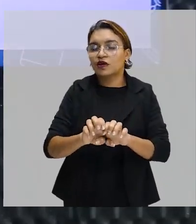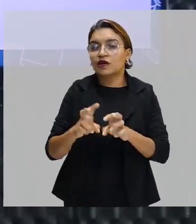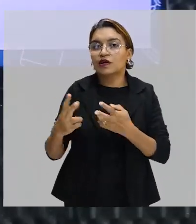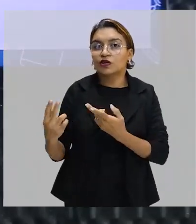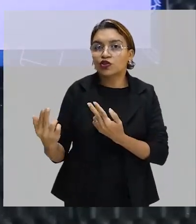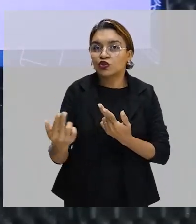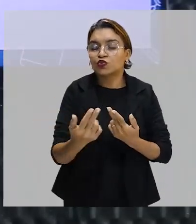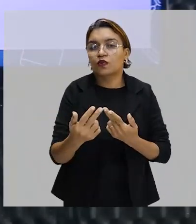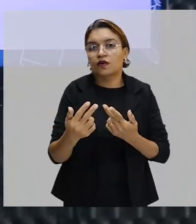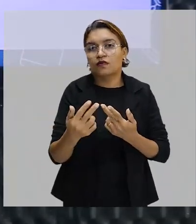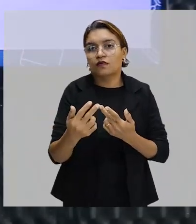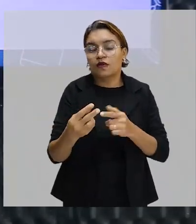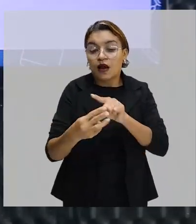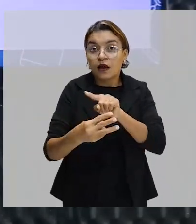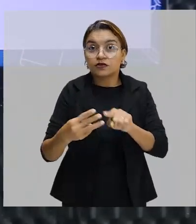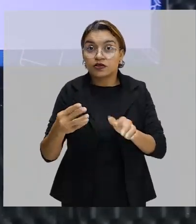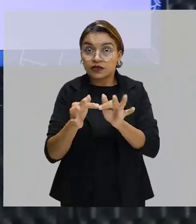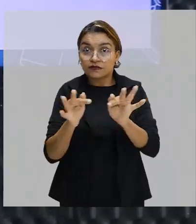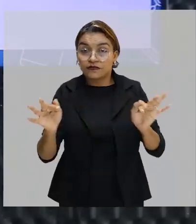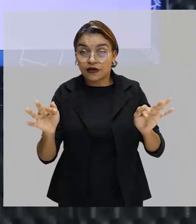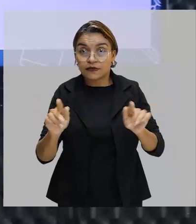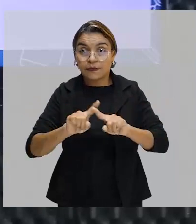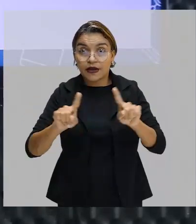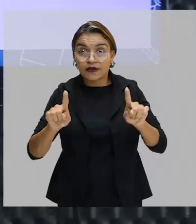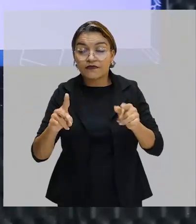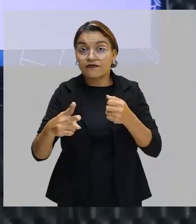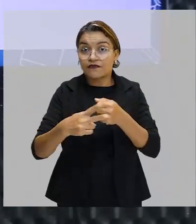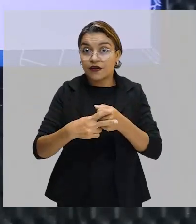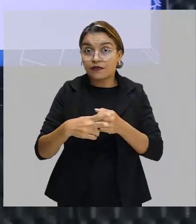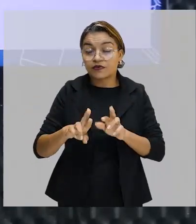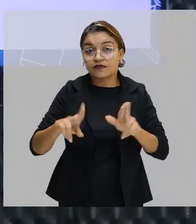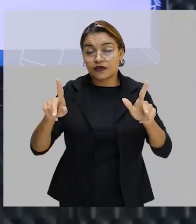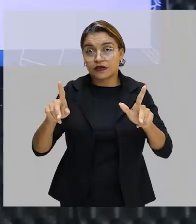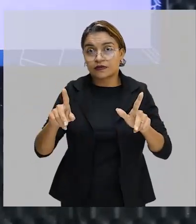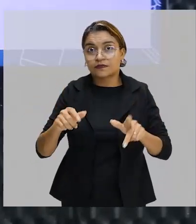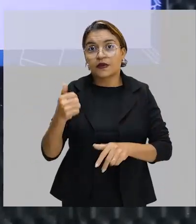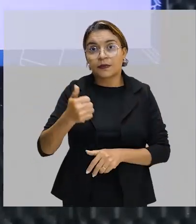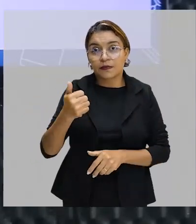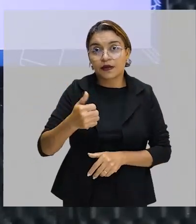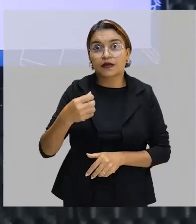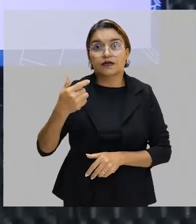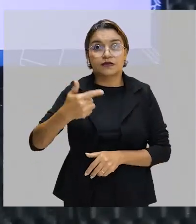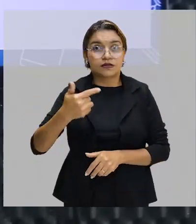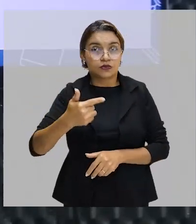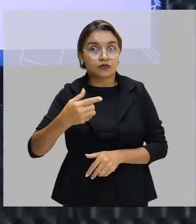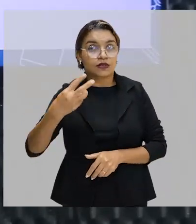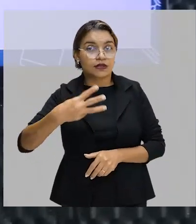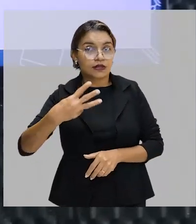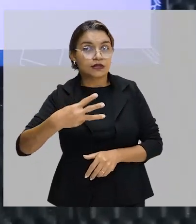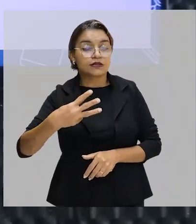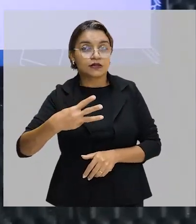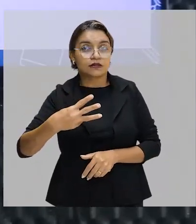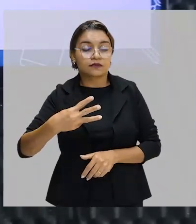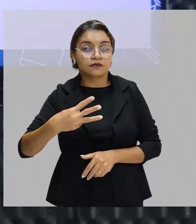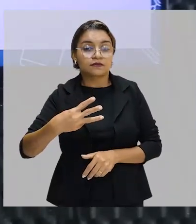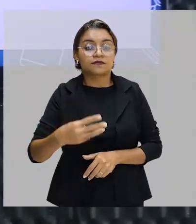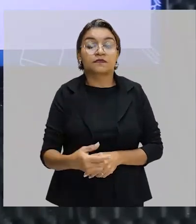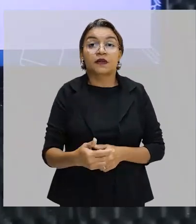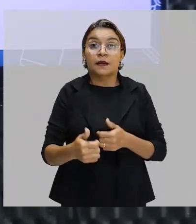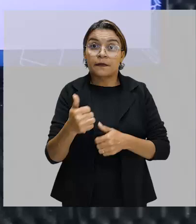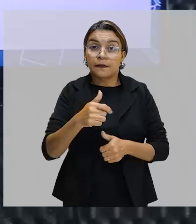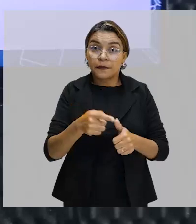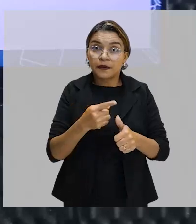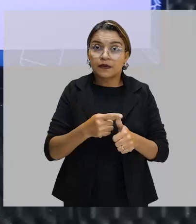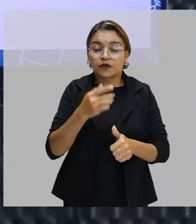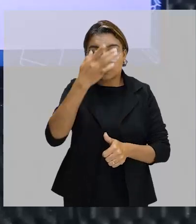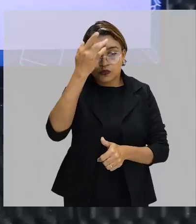frases, apesar do verbo ser diferente. Primeira pessoa, terceira pessoa do singular e plural. Sujeito primeiro, verbo